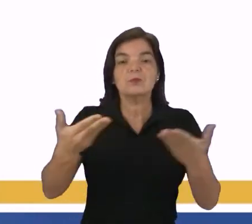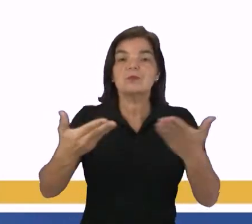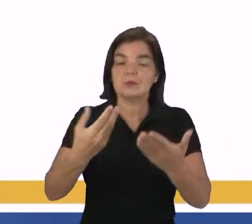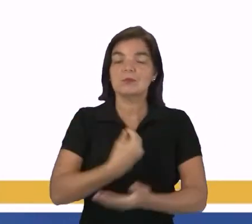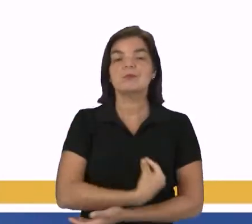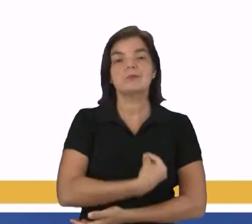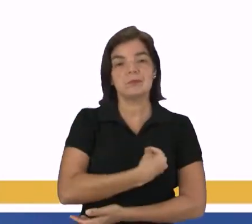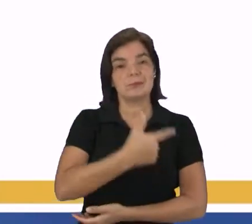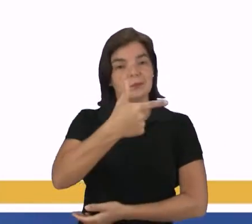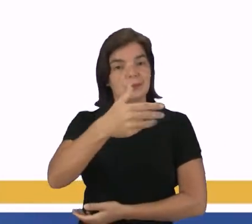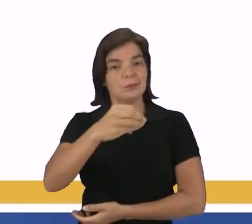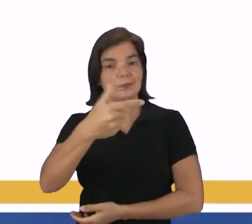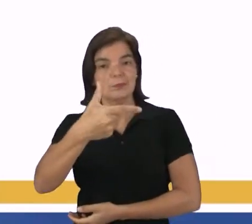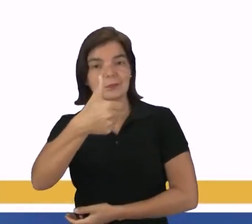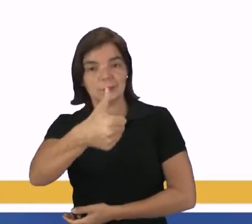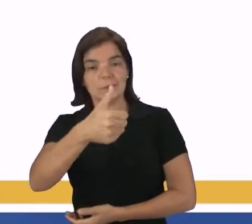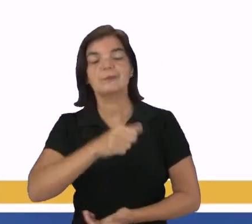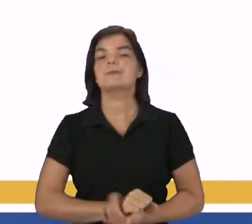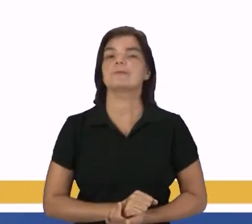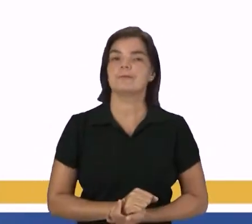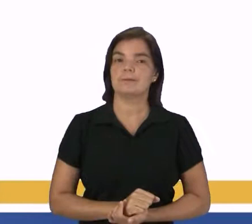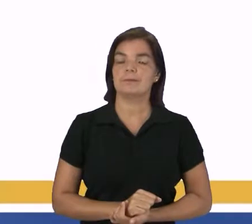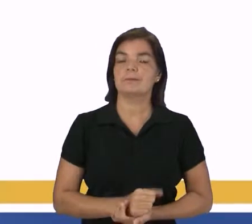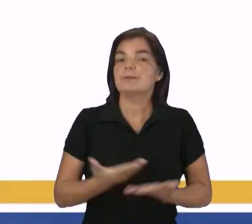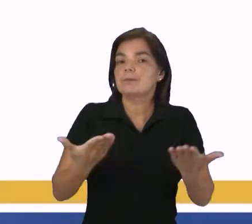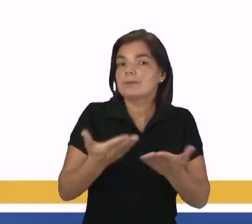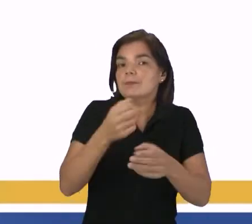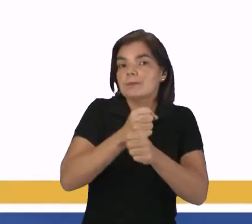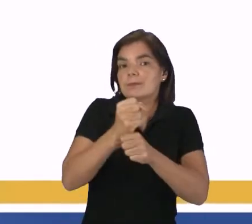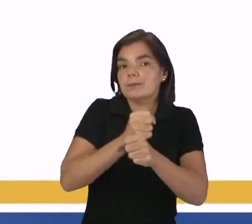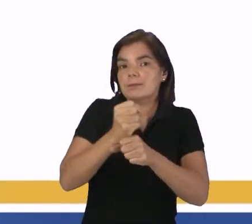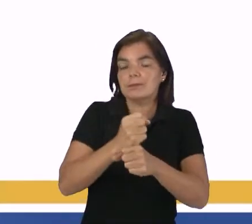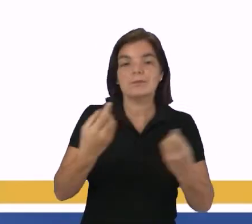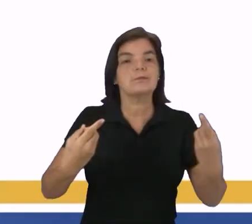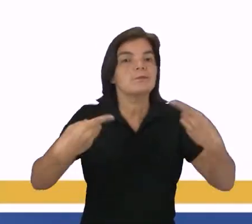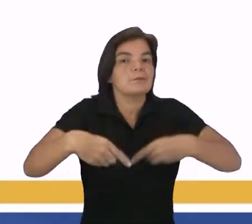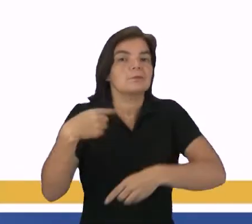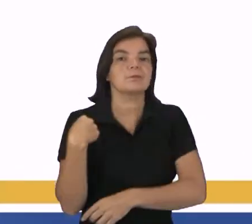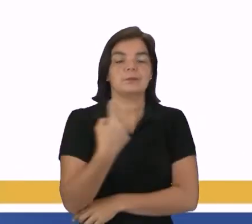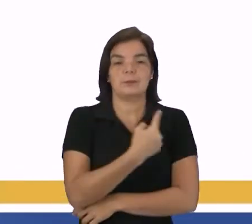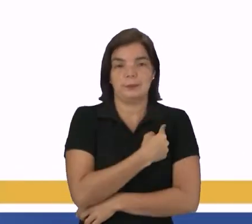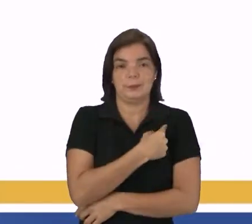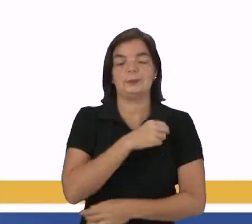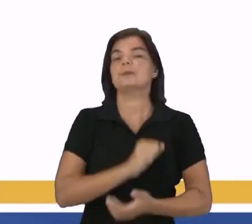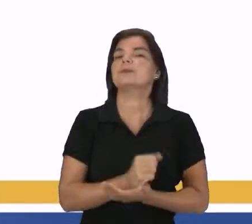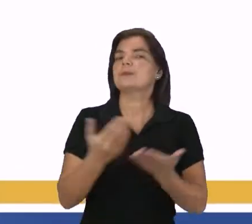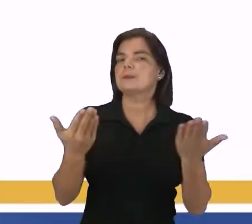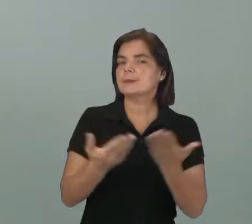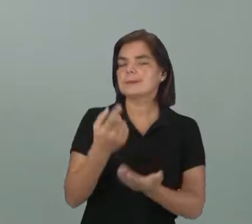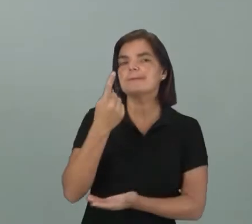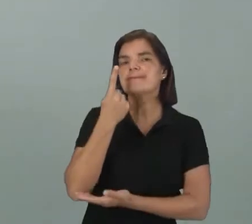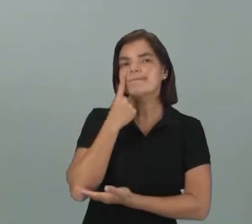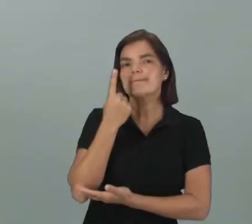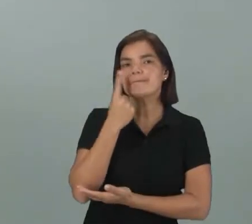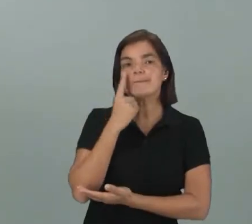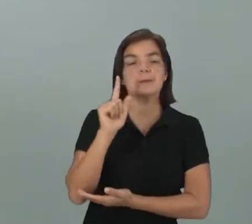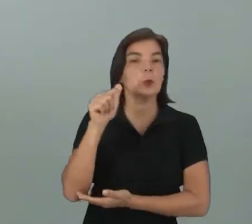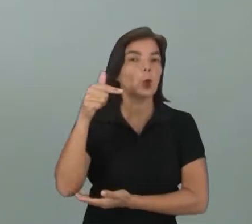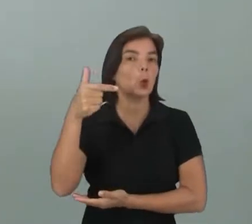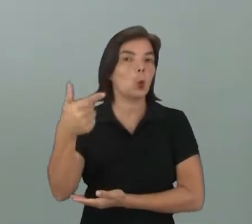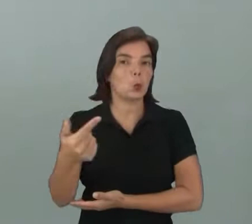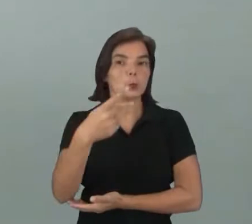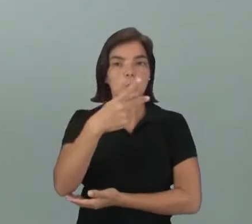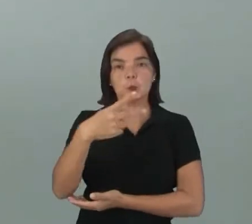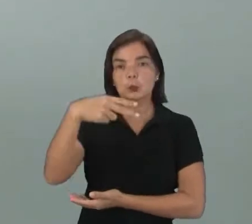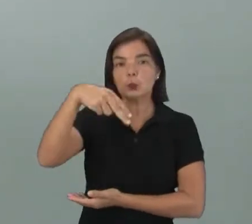ano de 2021. Eu digo este ano está sendo um desafio para nós. Agora vamos observar o uso de